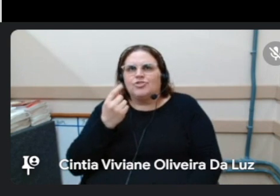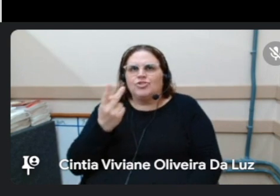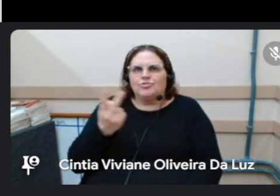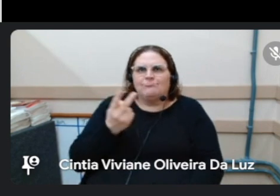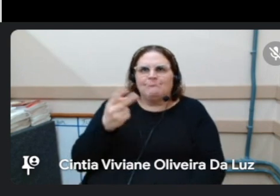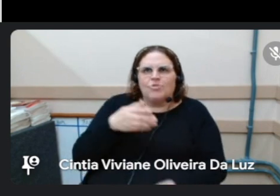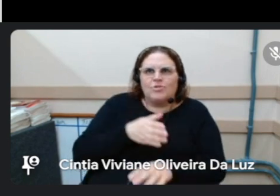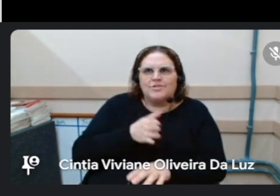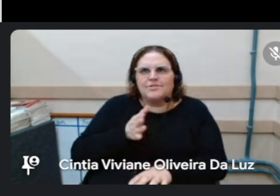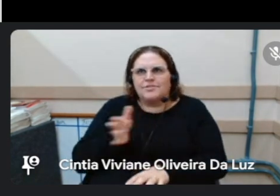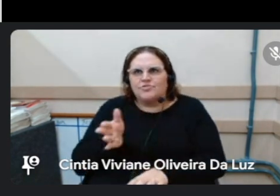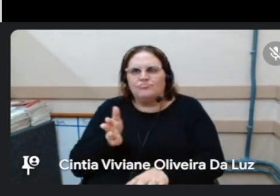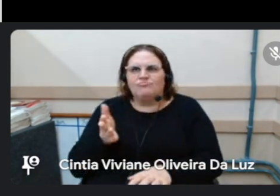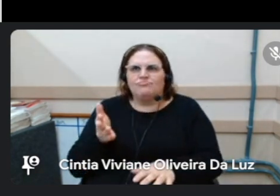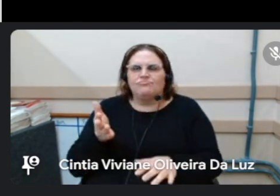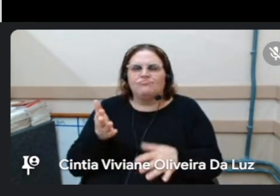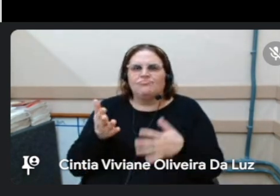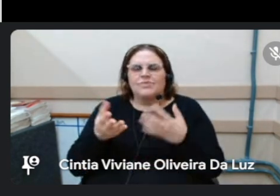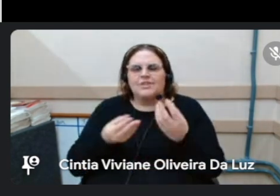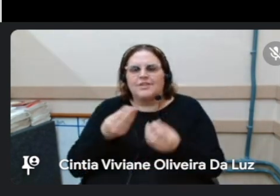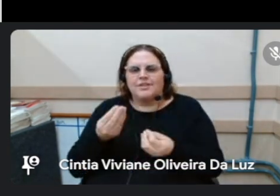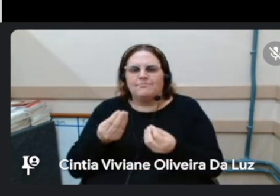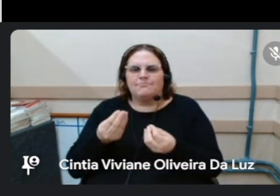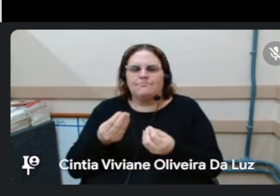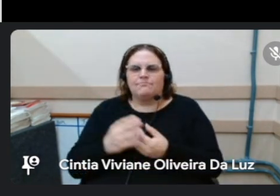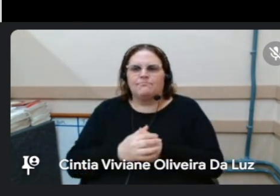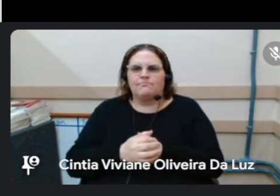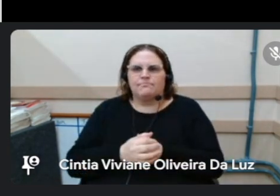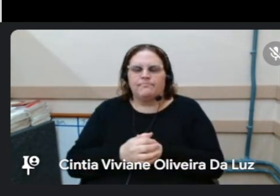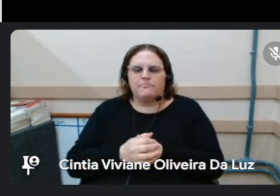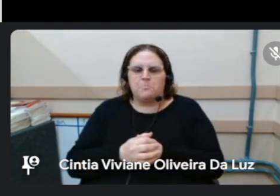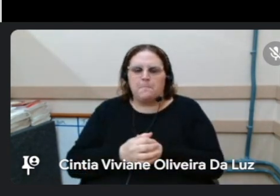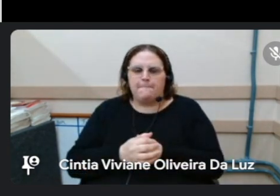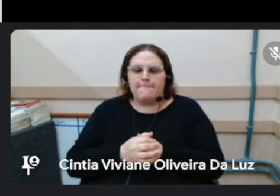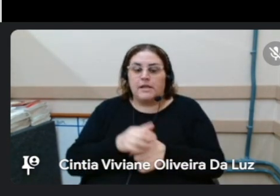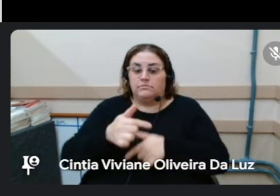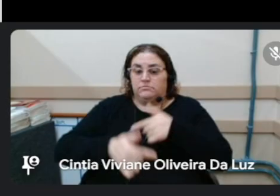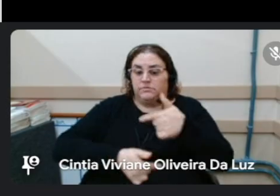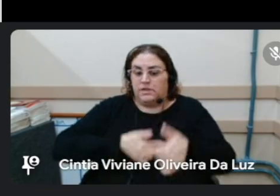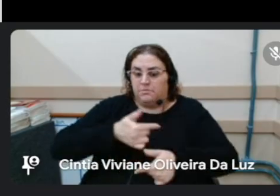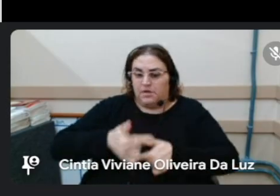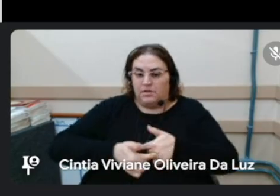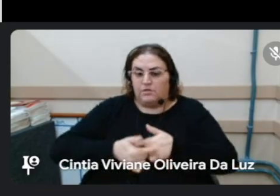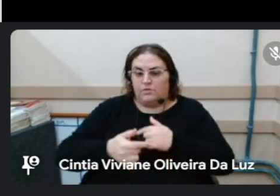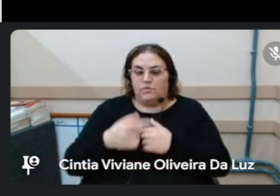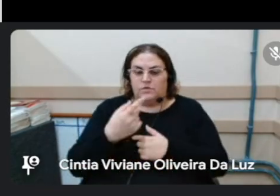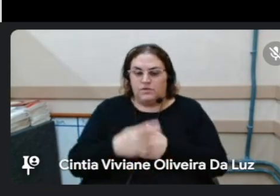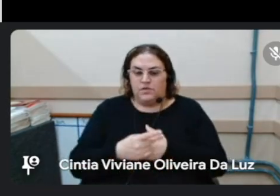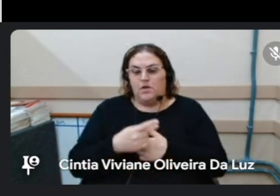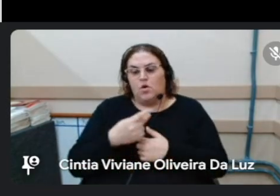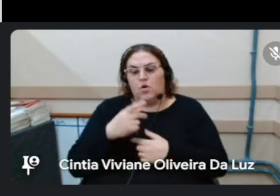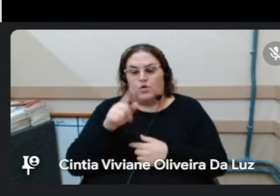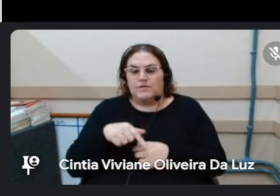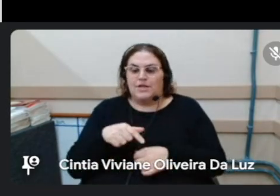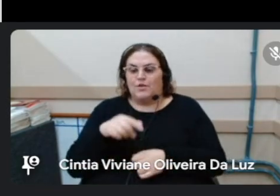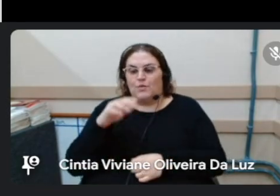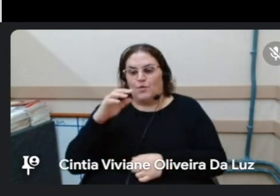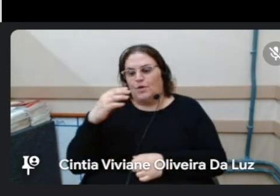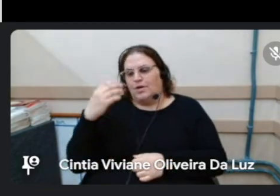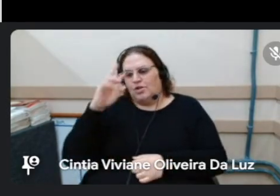de que eh trabalhando por si ou sendo empresário de si proativo